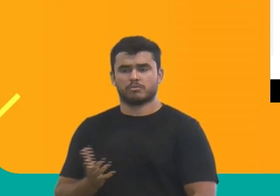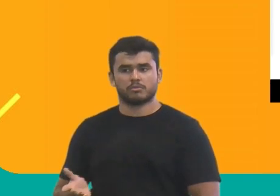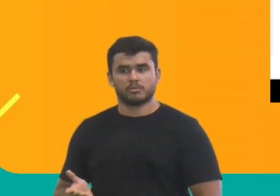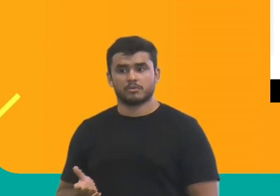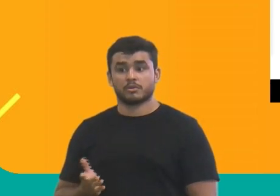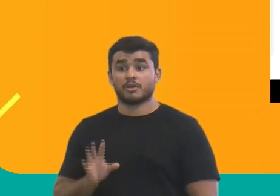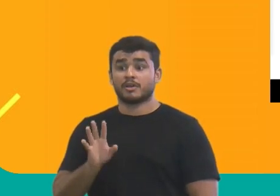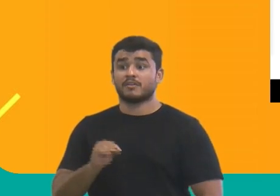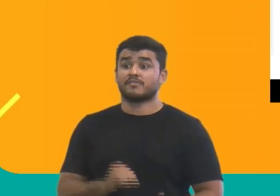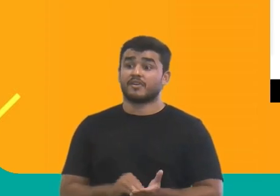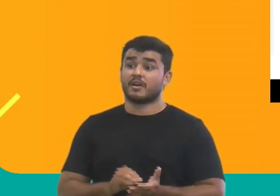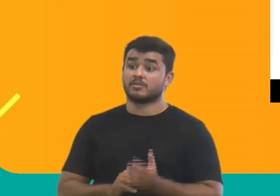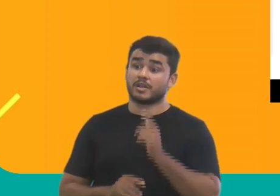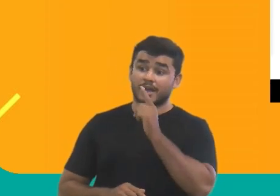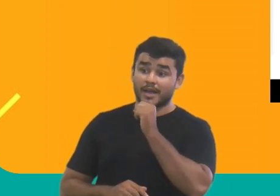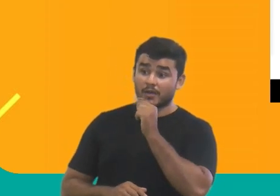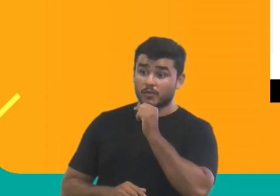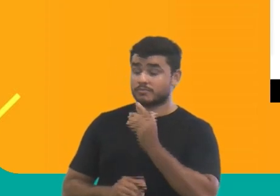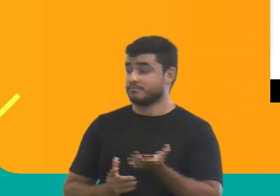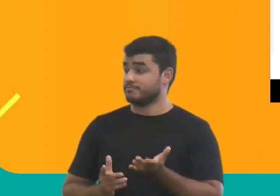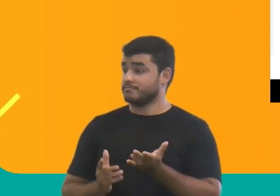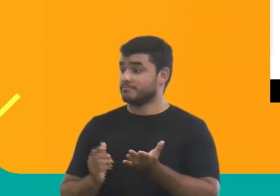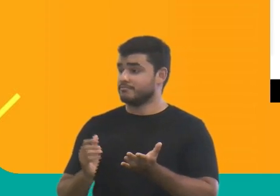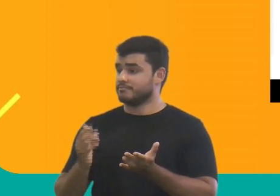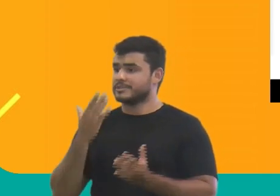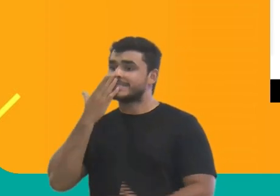água e eu vou inchar?